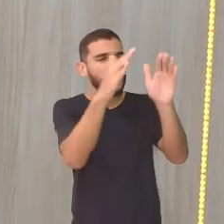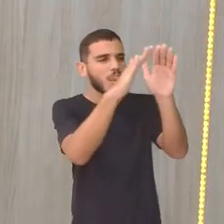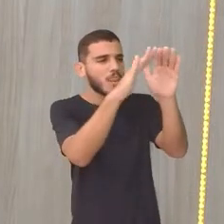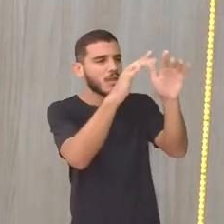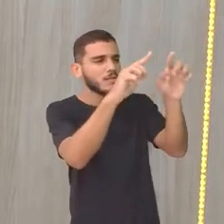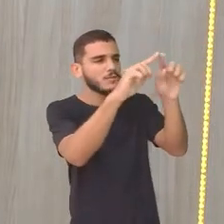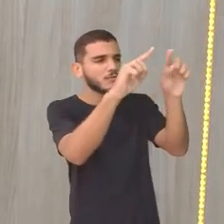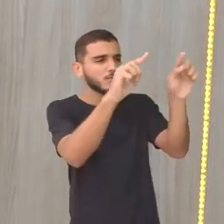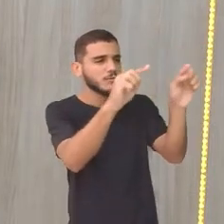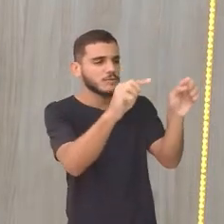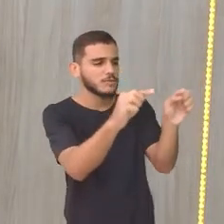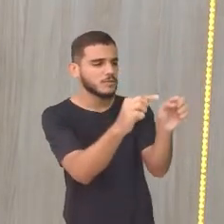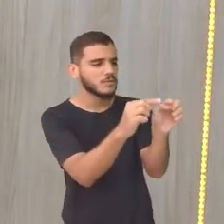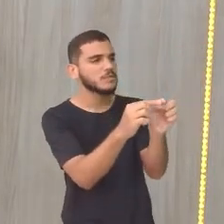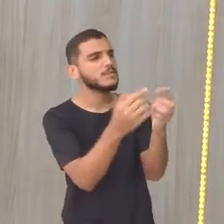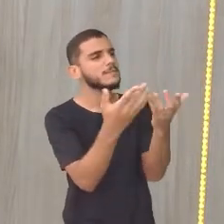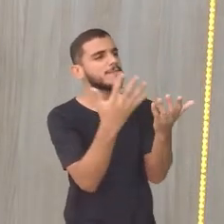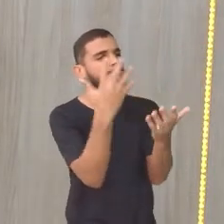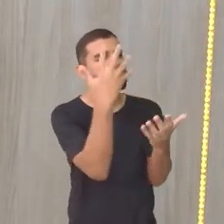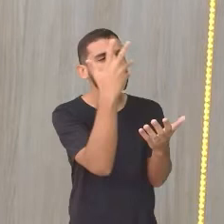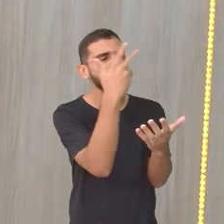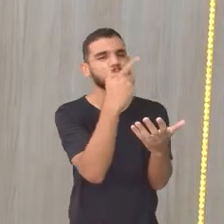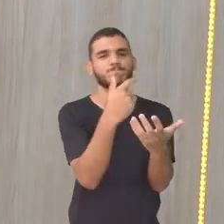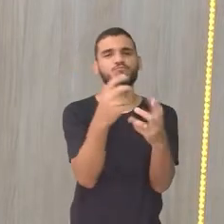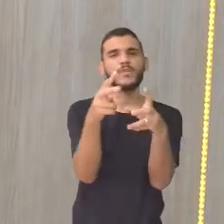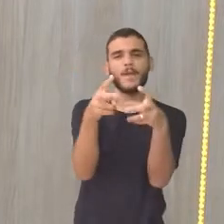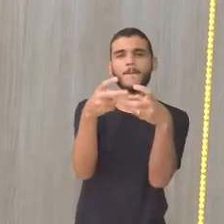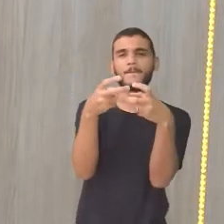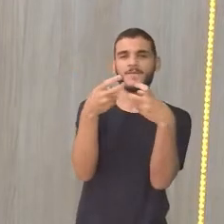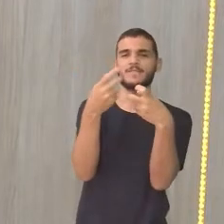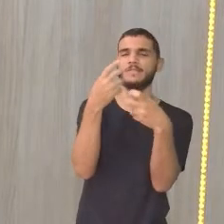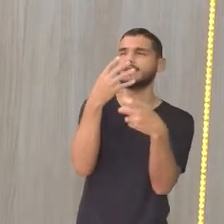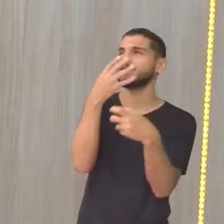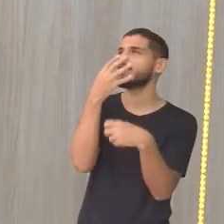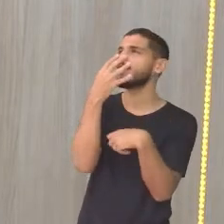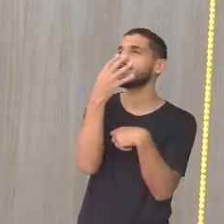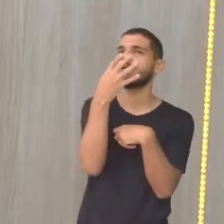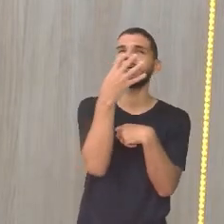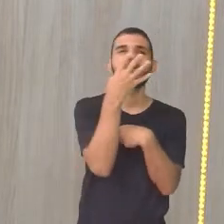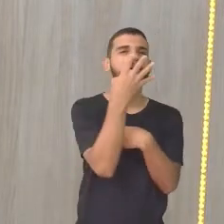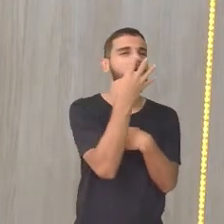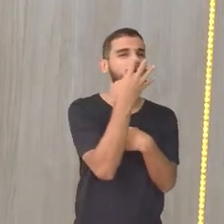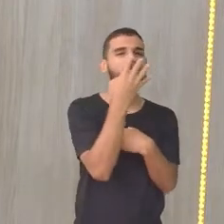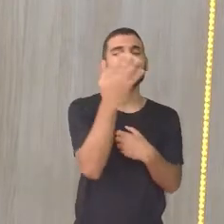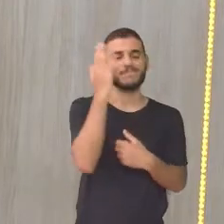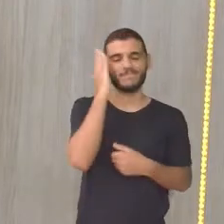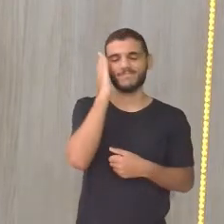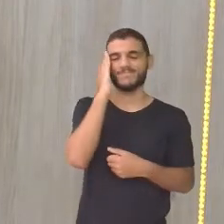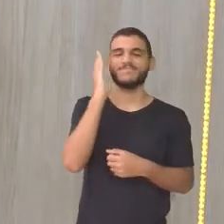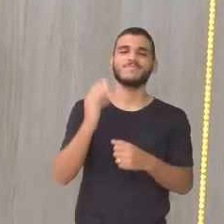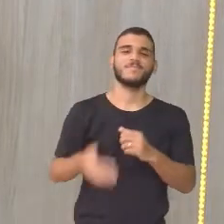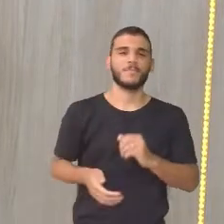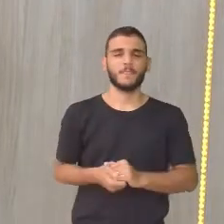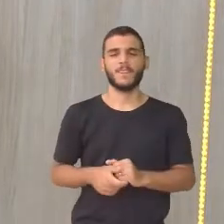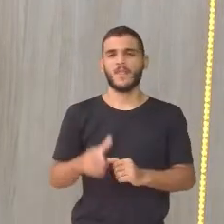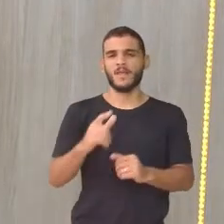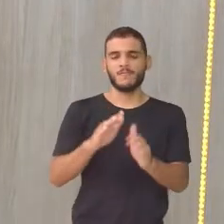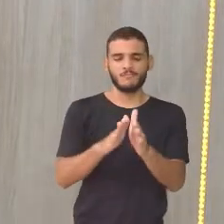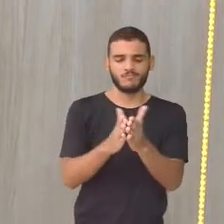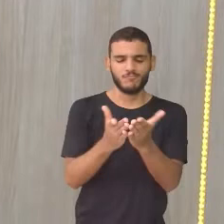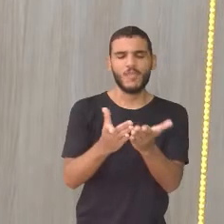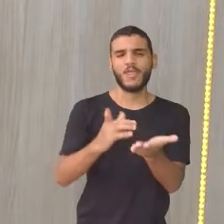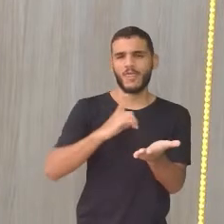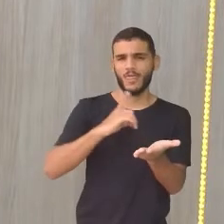livro a uma floresta é dizer que o livro ele é muito rico, ele tem muitas informações. E uma